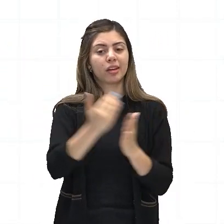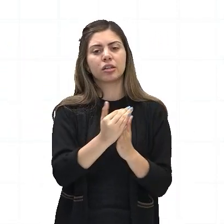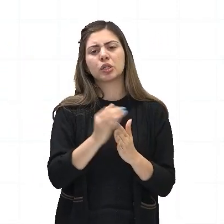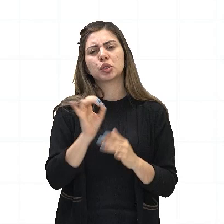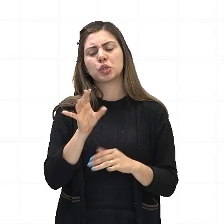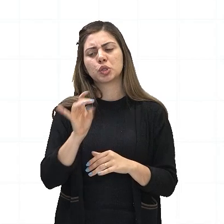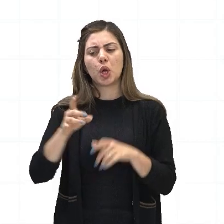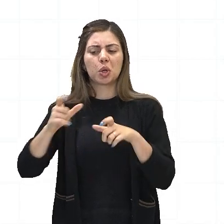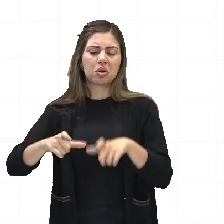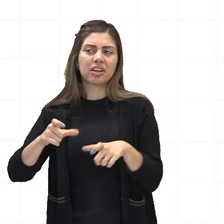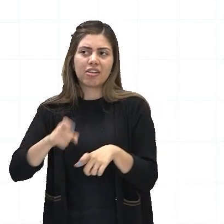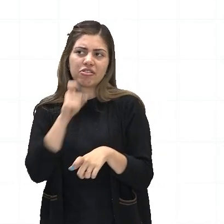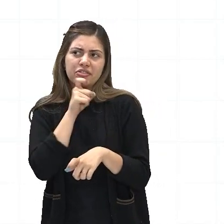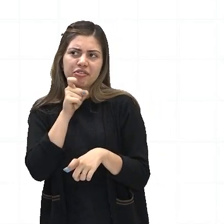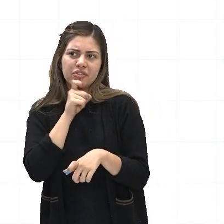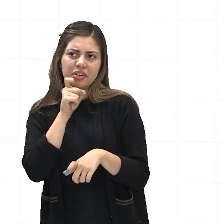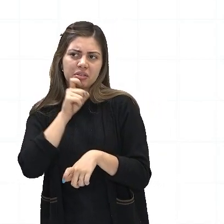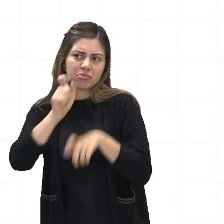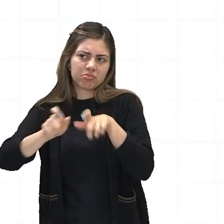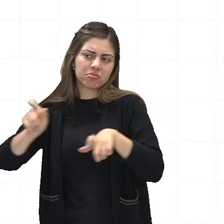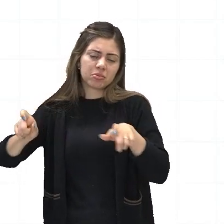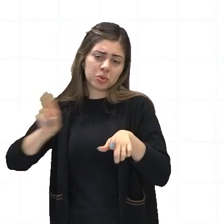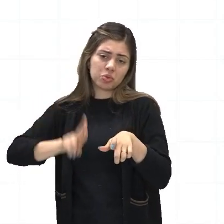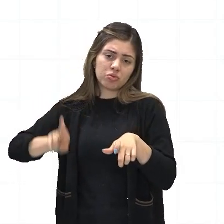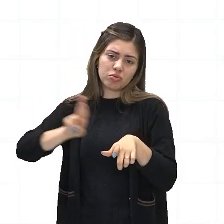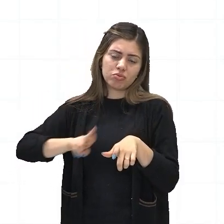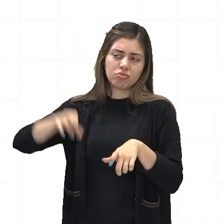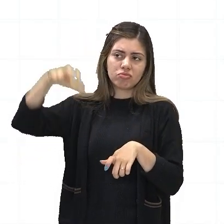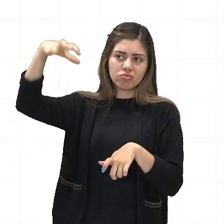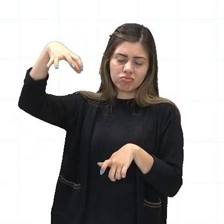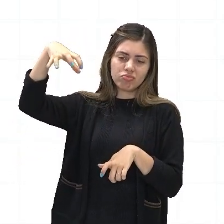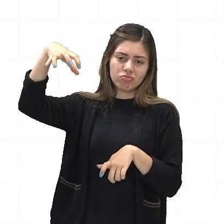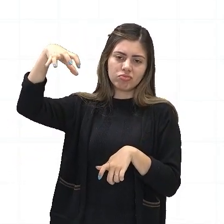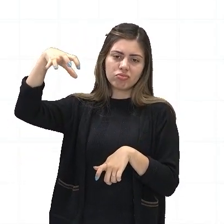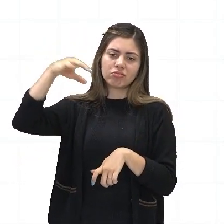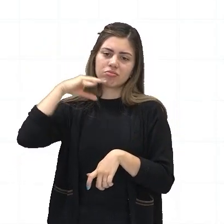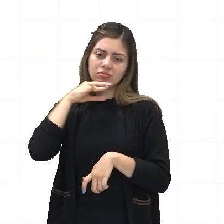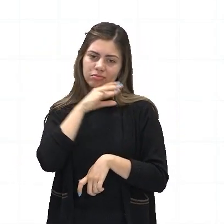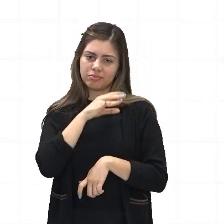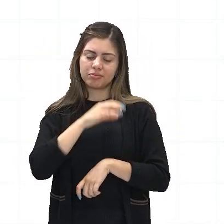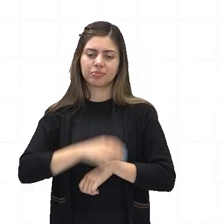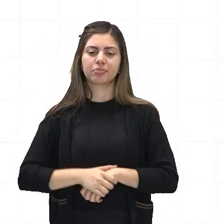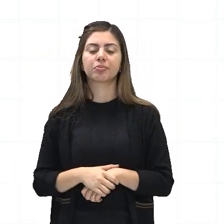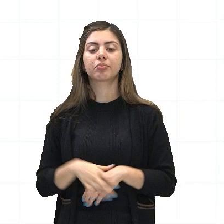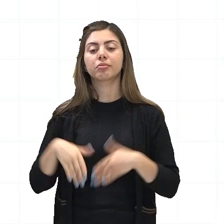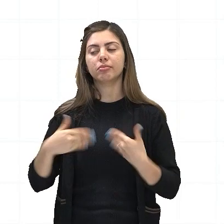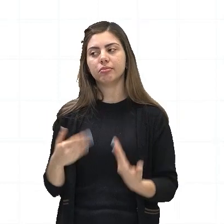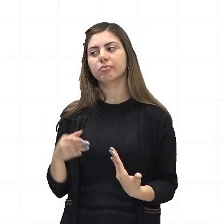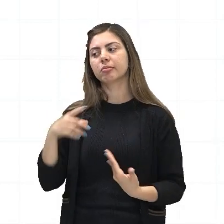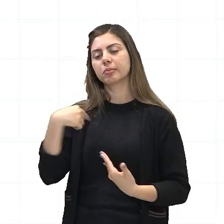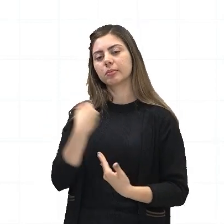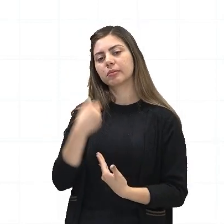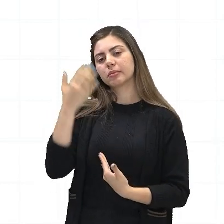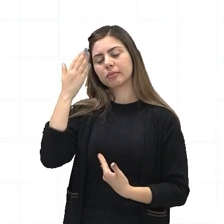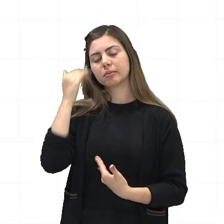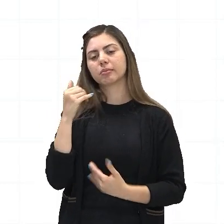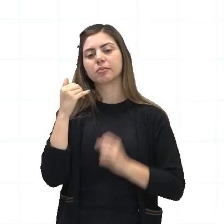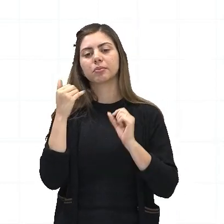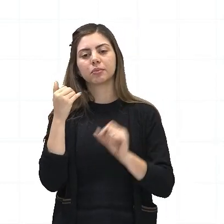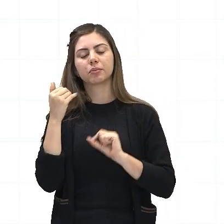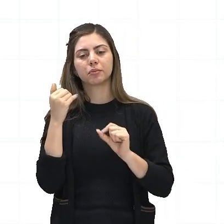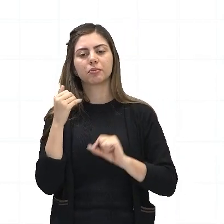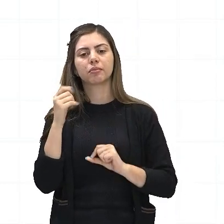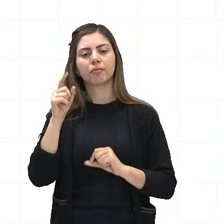muito frio, né? As pessoas costumam utilizar ali o chuveiro elétrico, né? Então, como a gente já sabe, esse chuveiro elétrico, ele é um